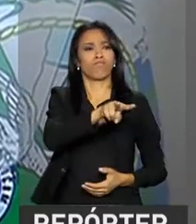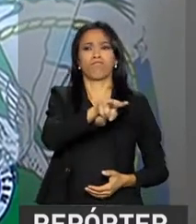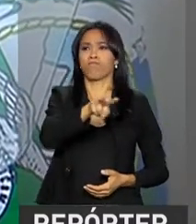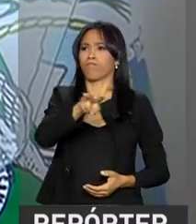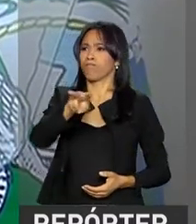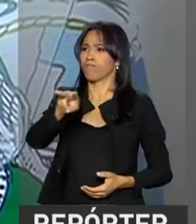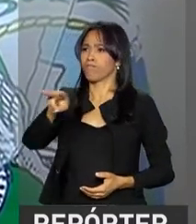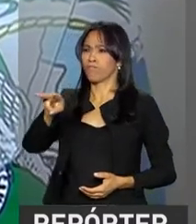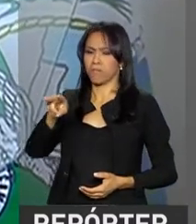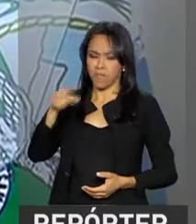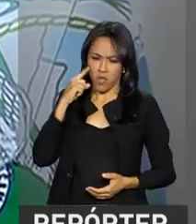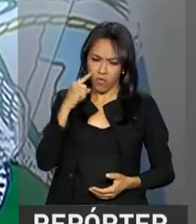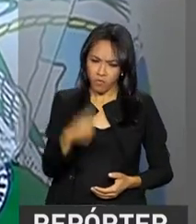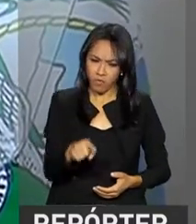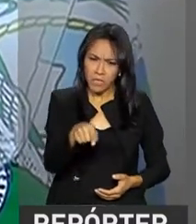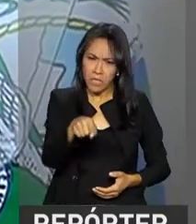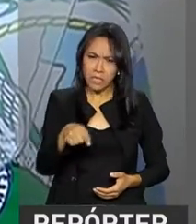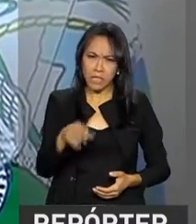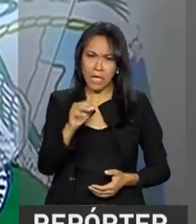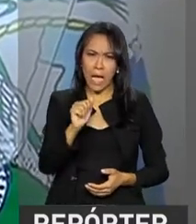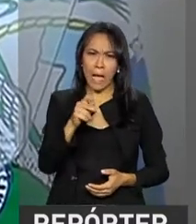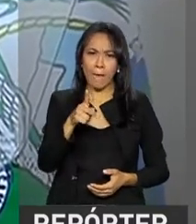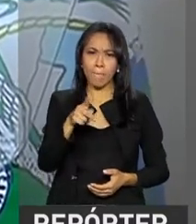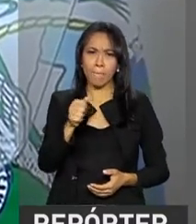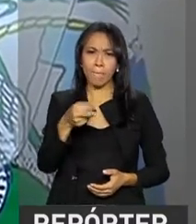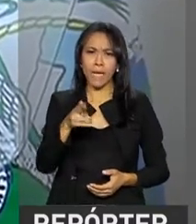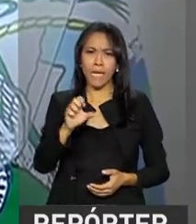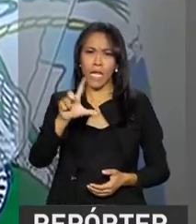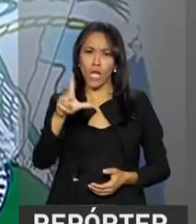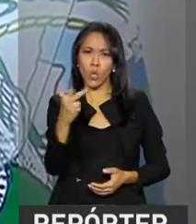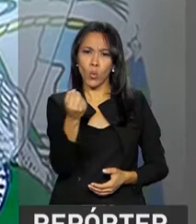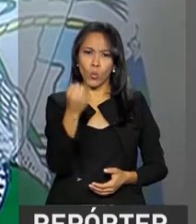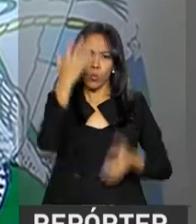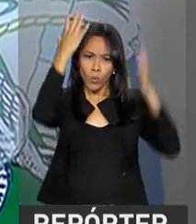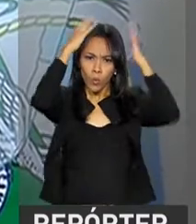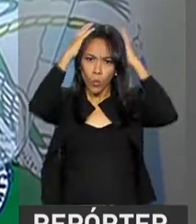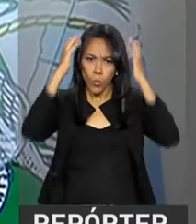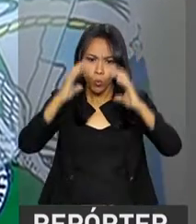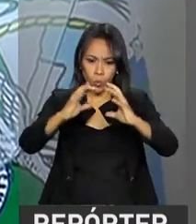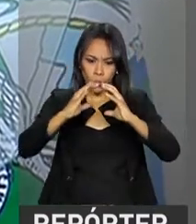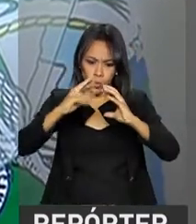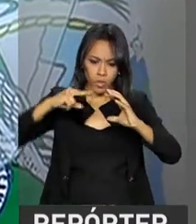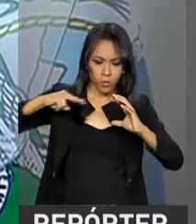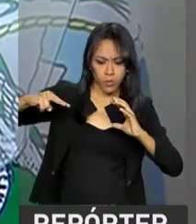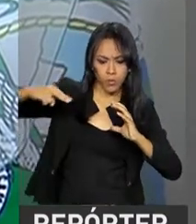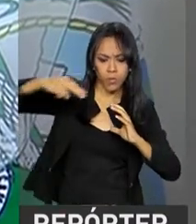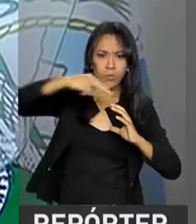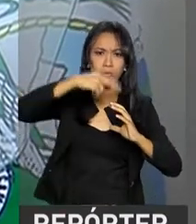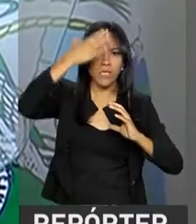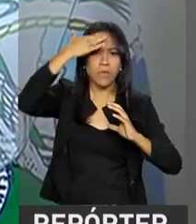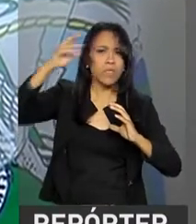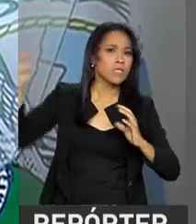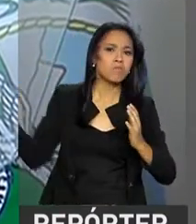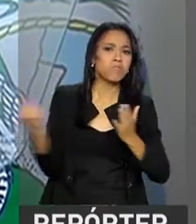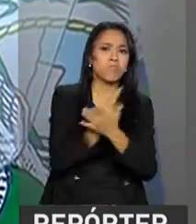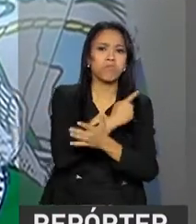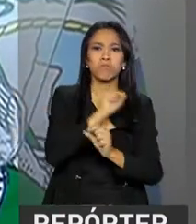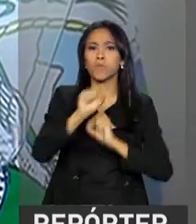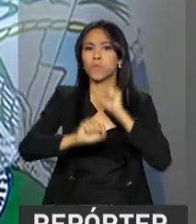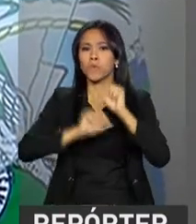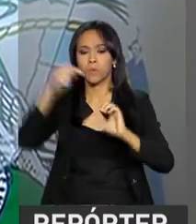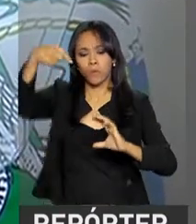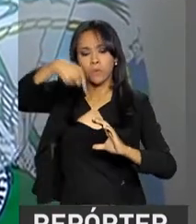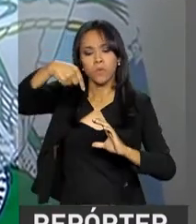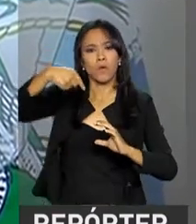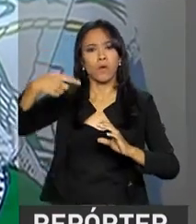este aparelho extraordinário que cuida da questão do cérebro se detectar um determinado problema no cérebro e